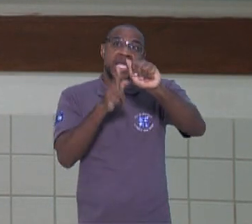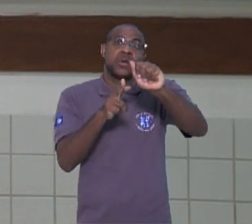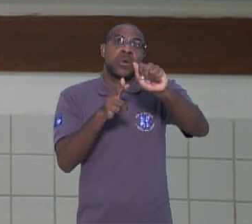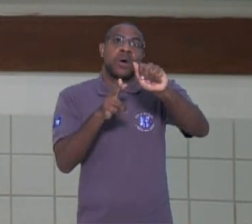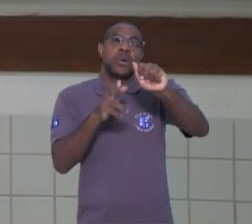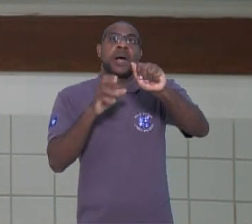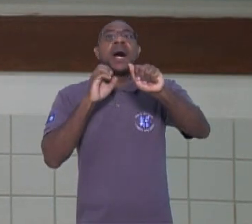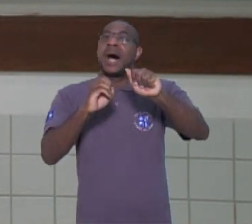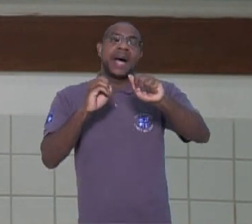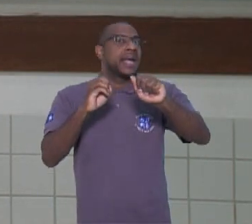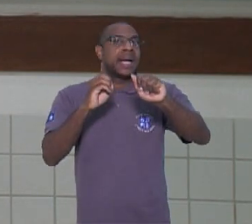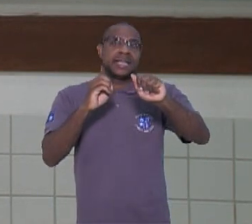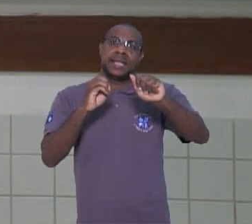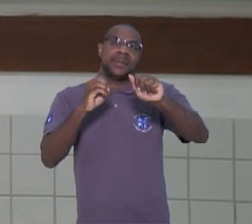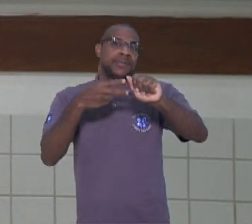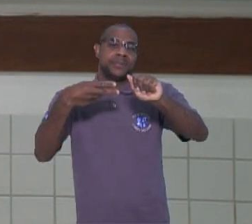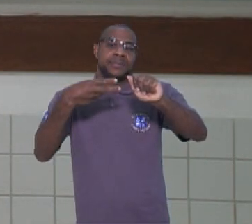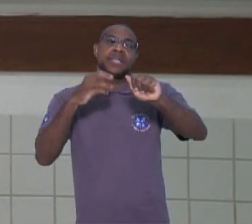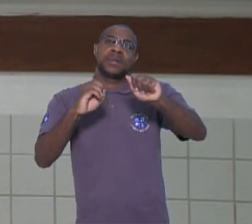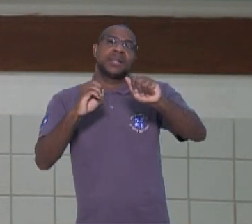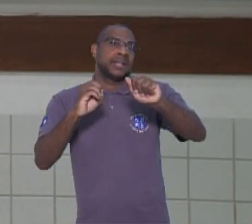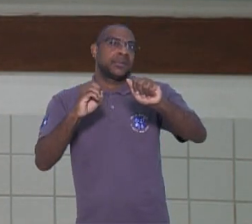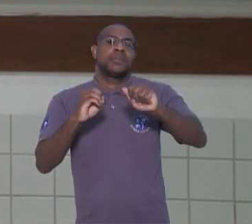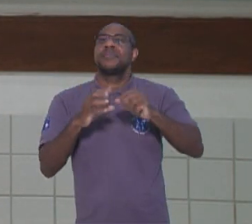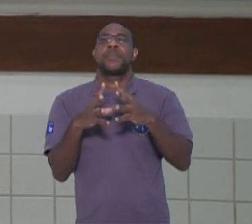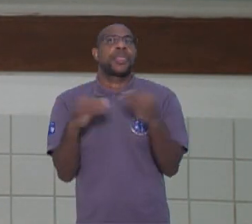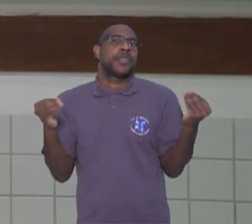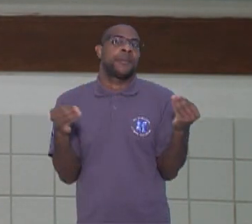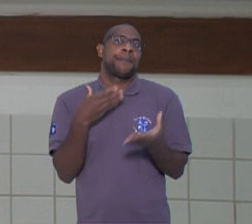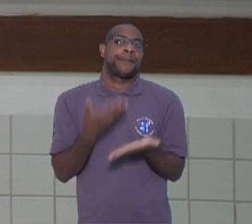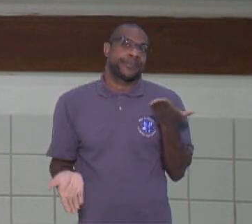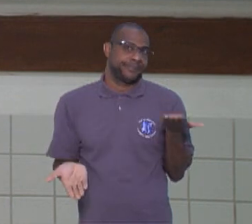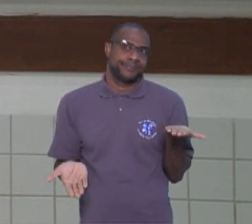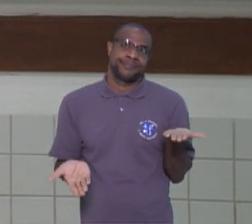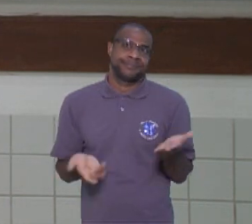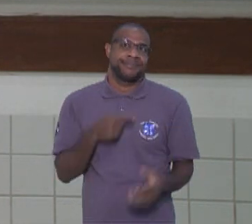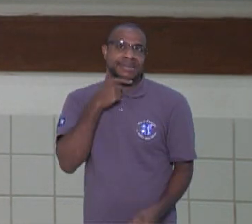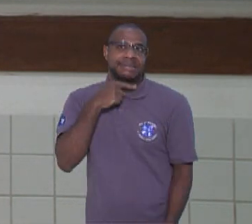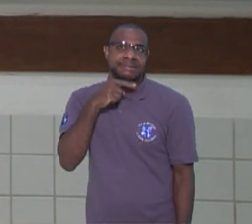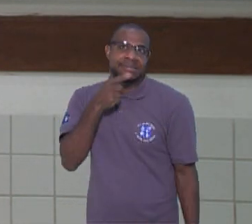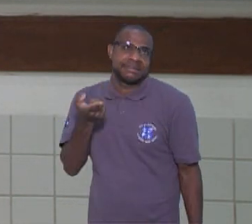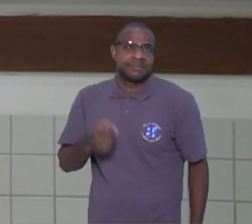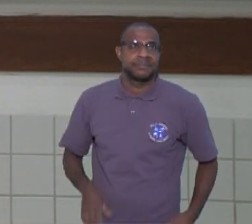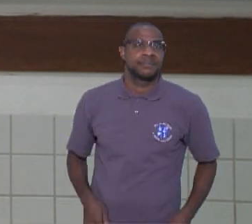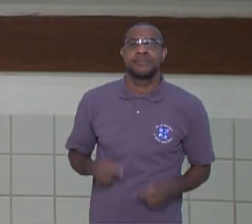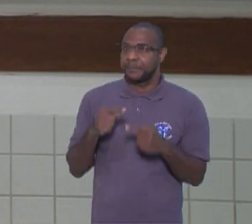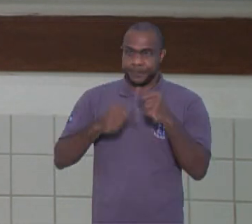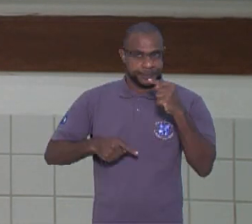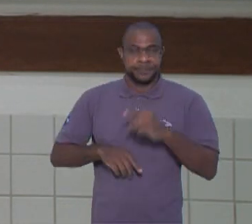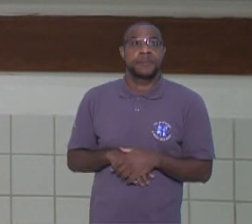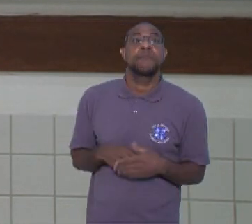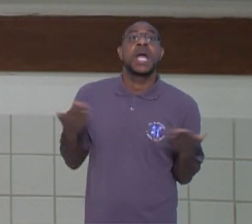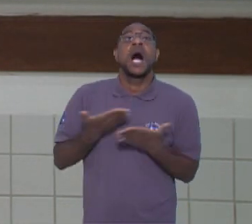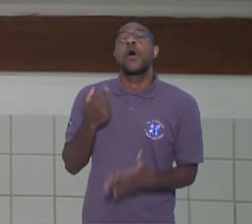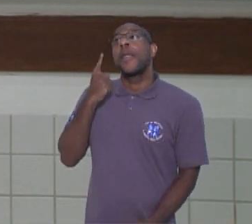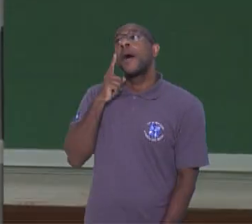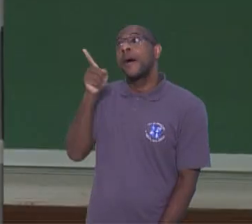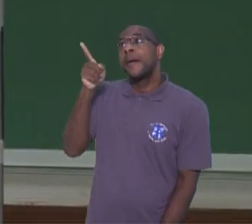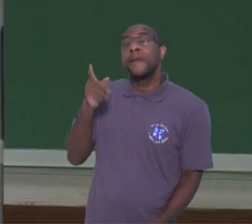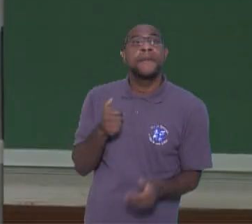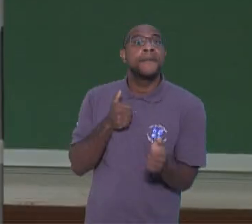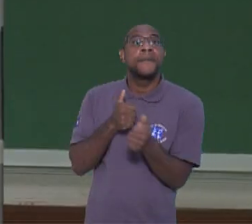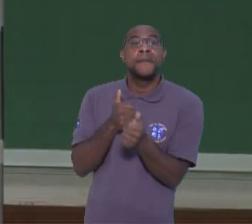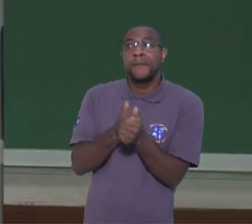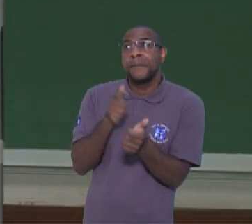some a equação de segundo grau, ok? Legal, né? Bom, Agora, olha só, nós temos